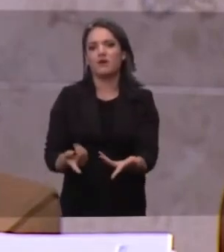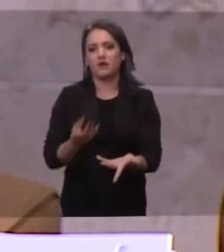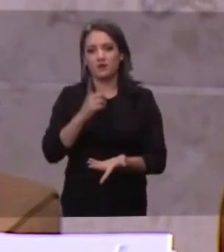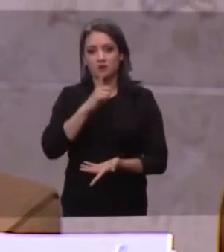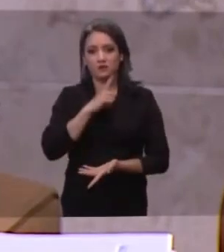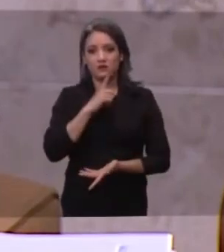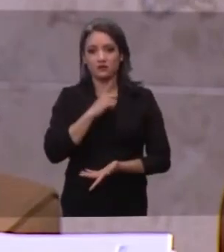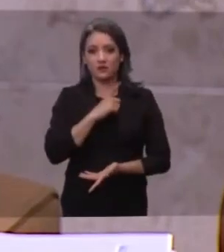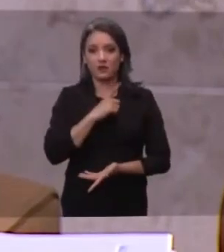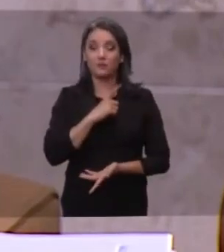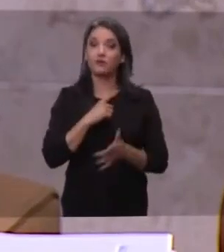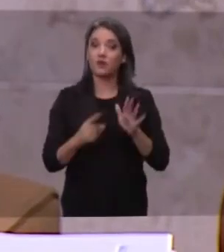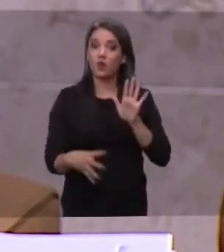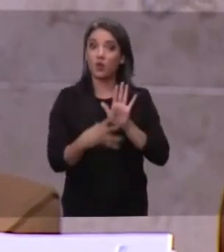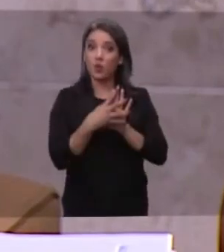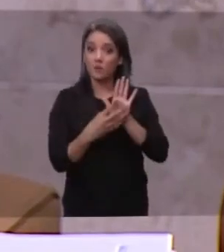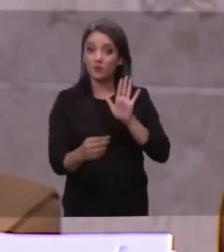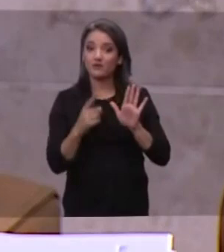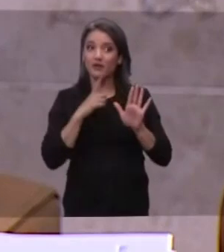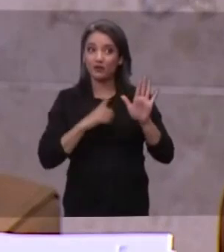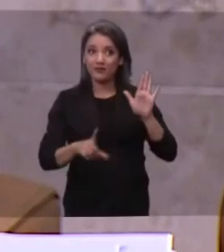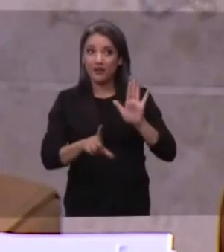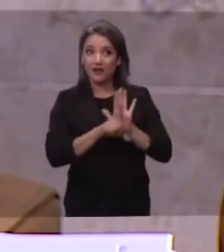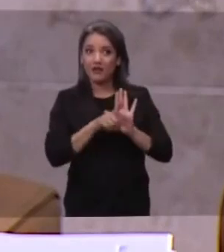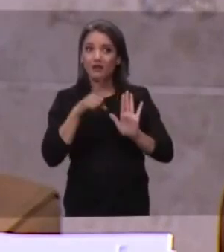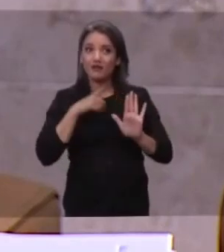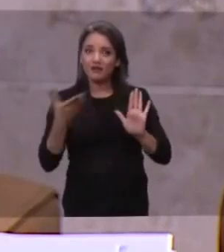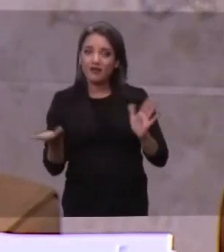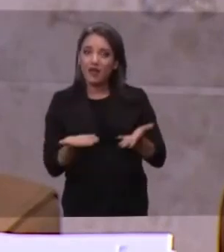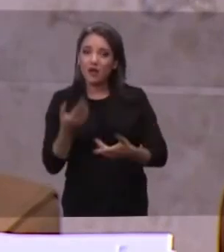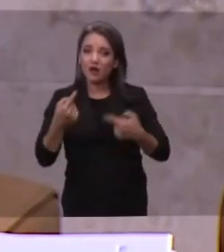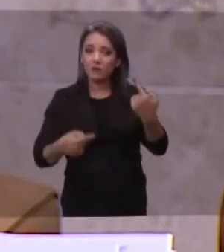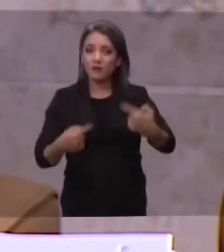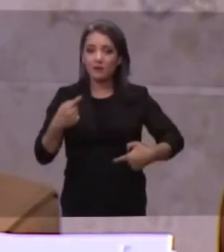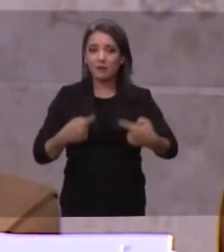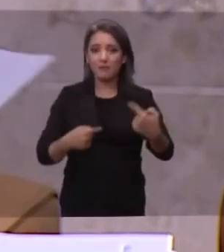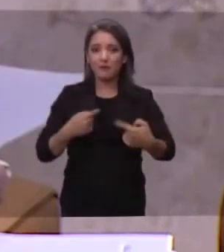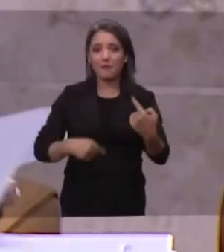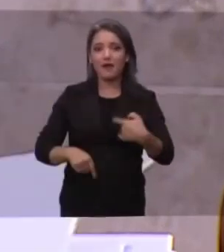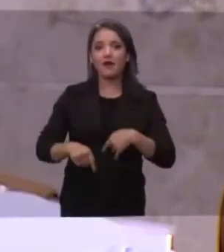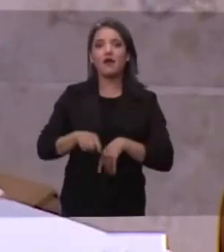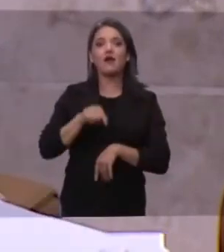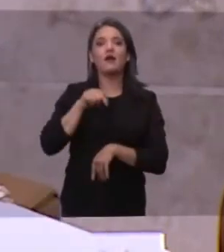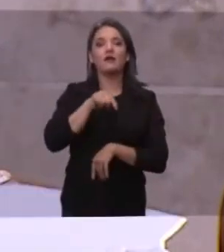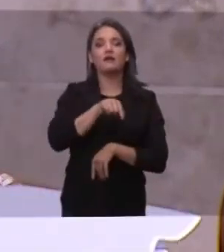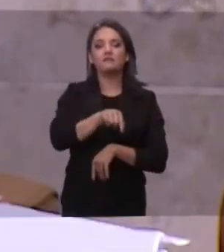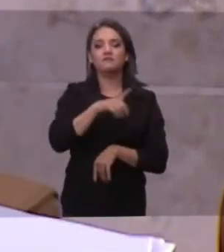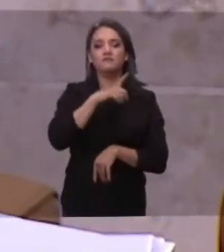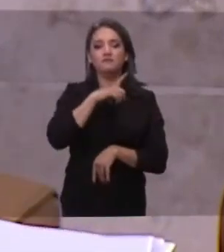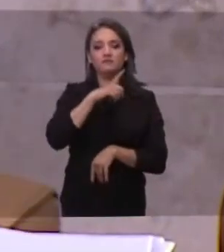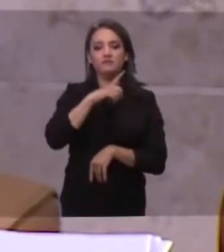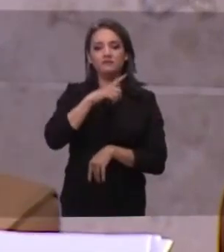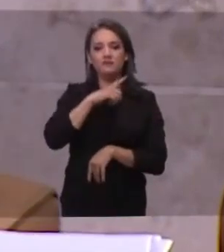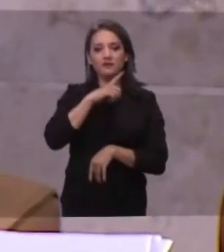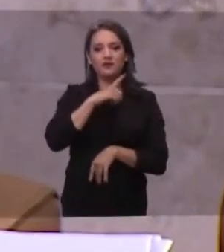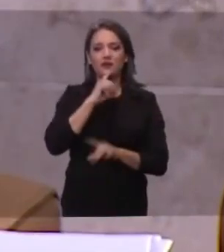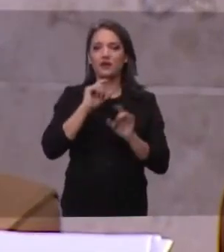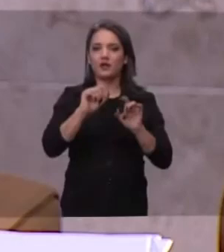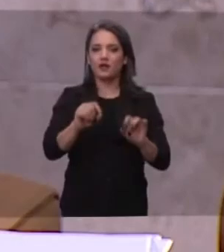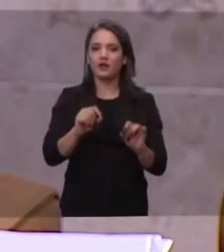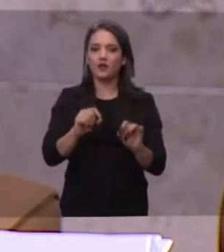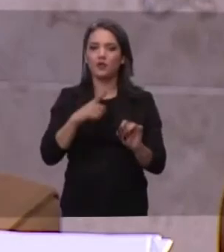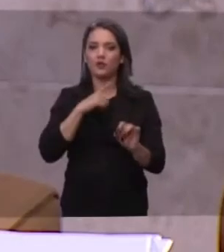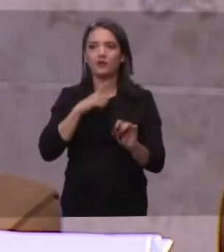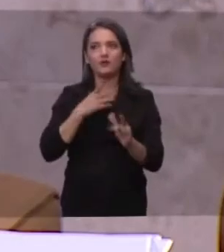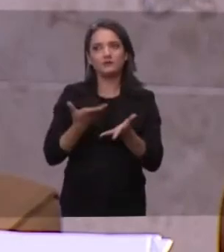posticipado. O modelo legal questionado gera para o fiduciante a desvantagem em procedimento